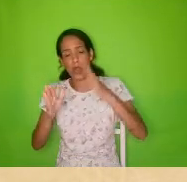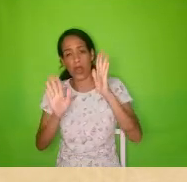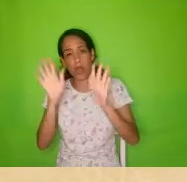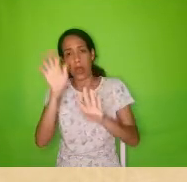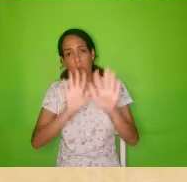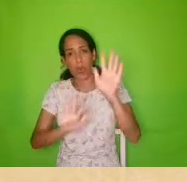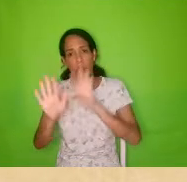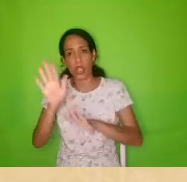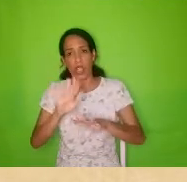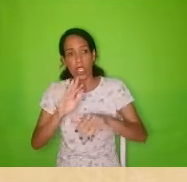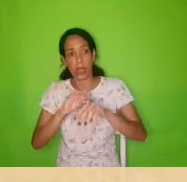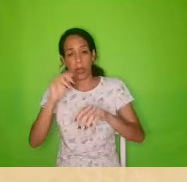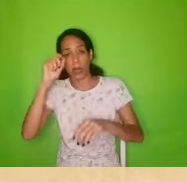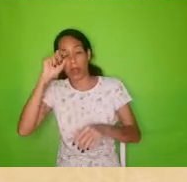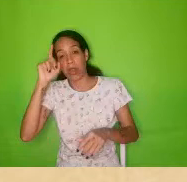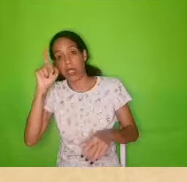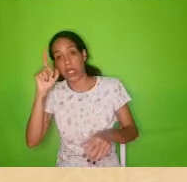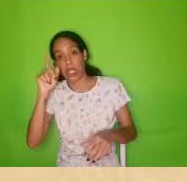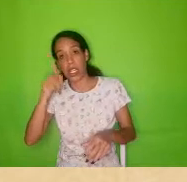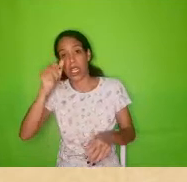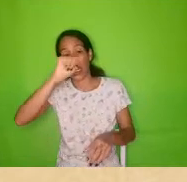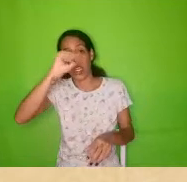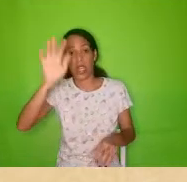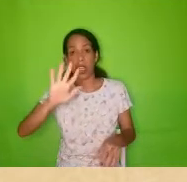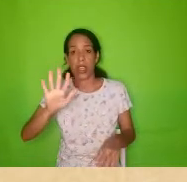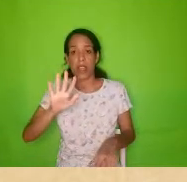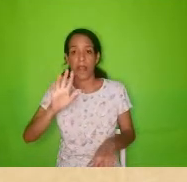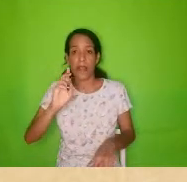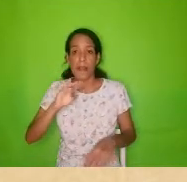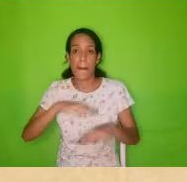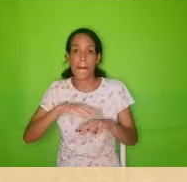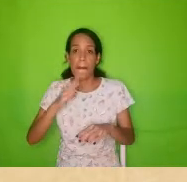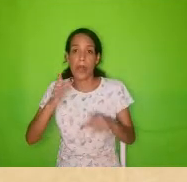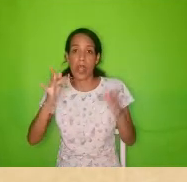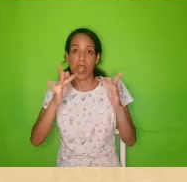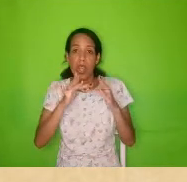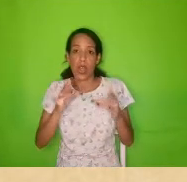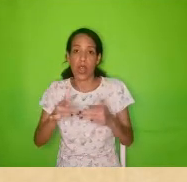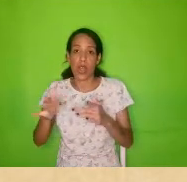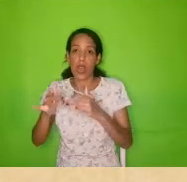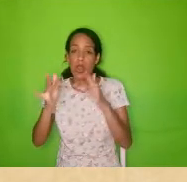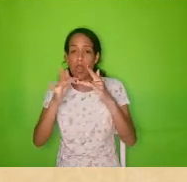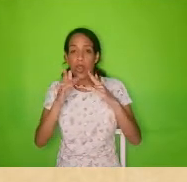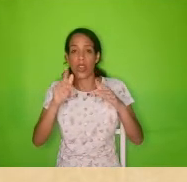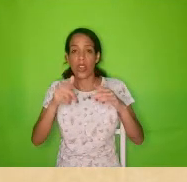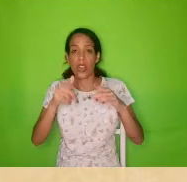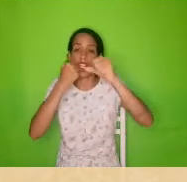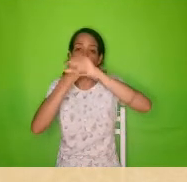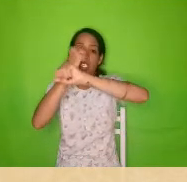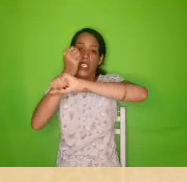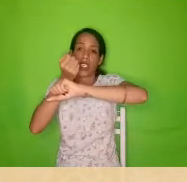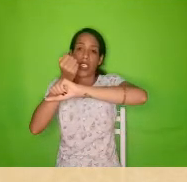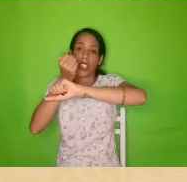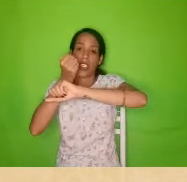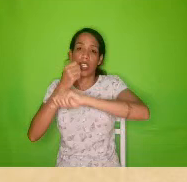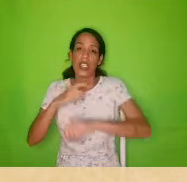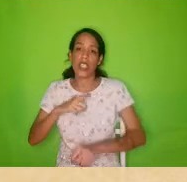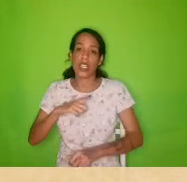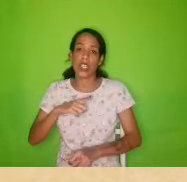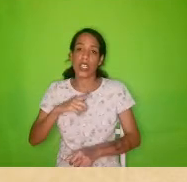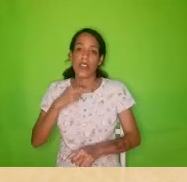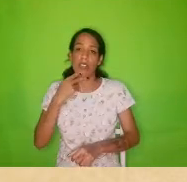atenção de que a África que mais se conecta com o tráfico de escravos no Brasil é o que nós chamamos de